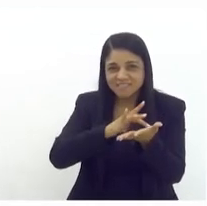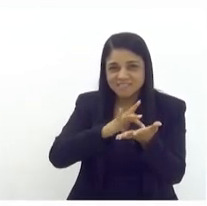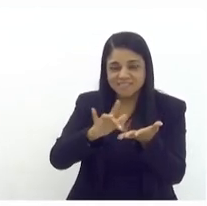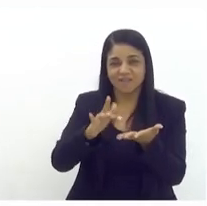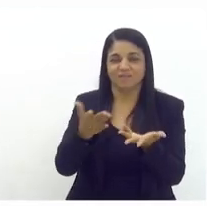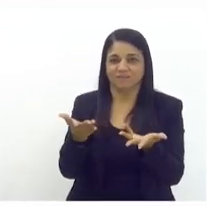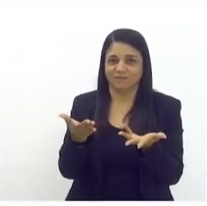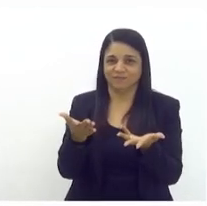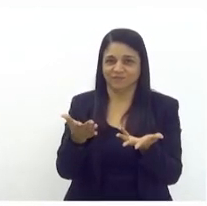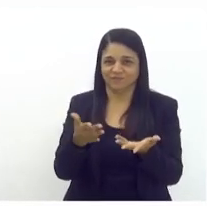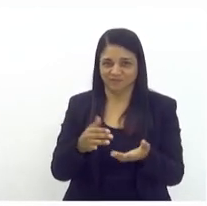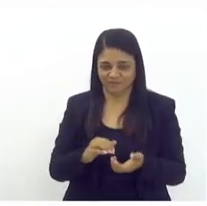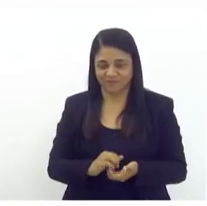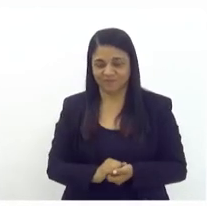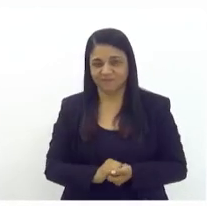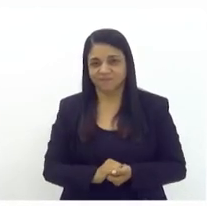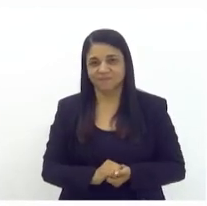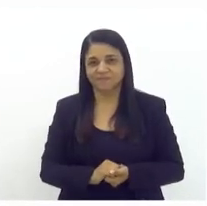nisso